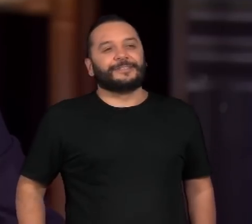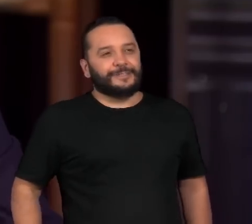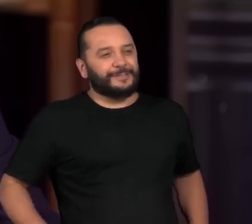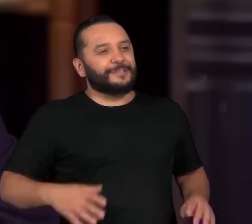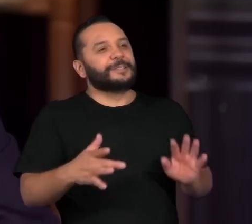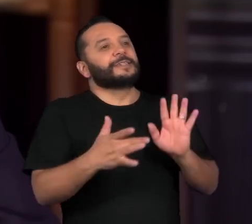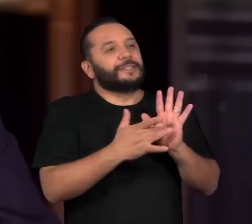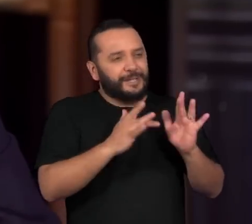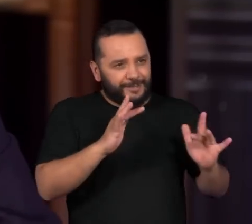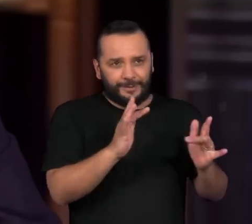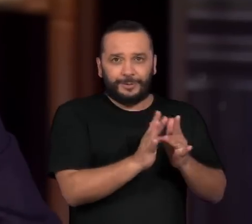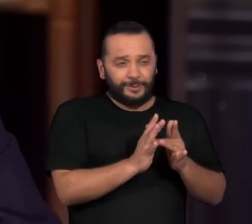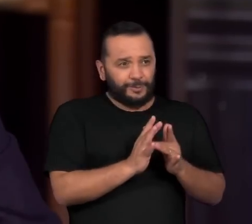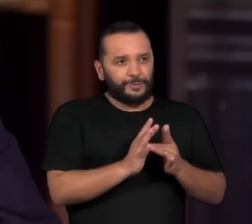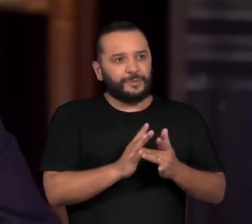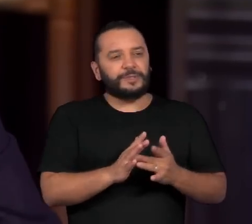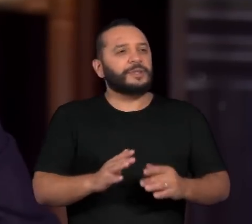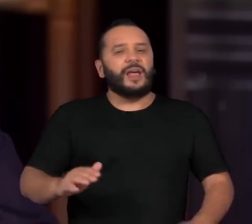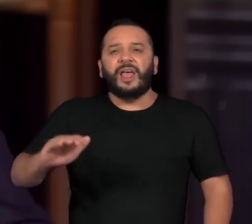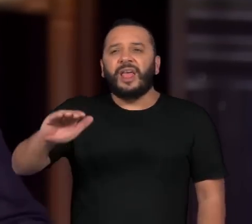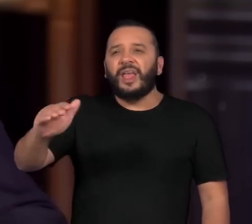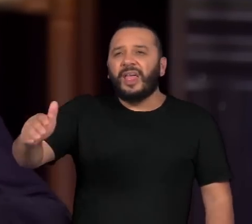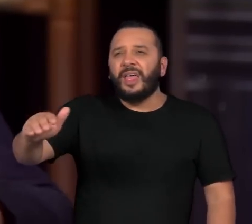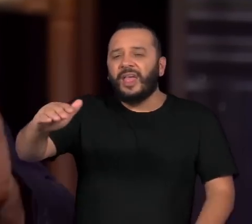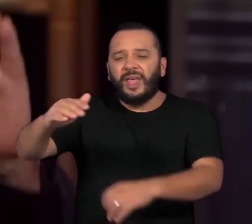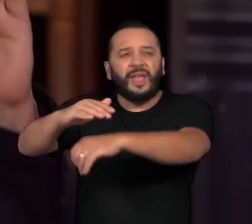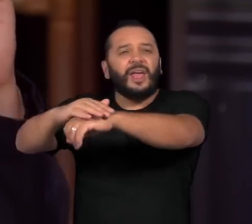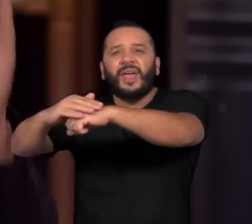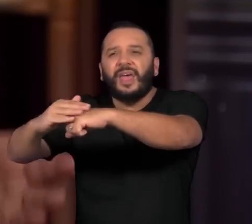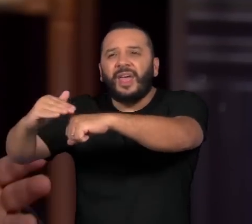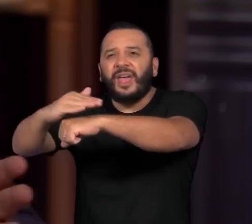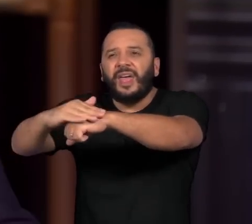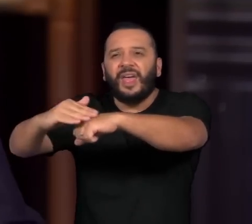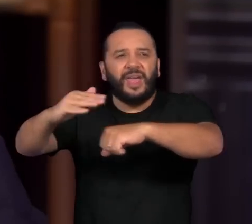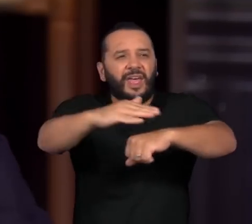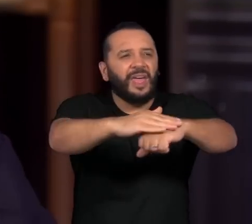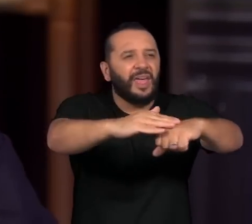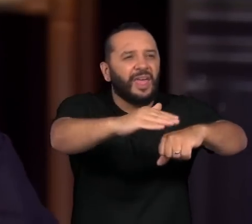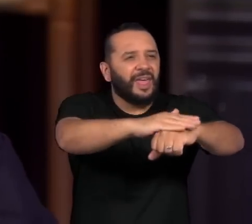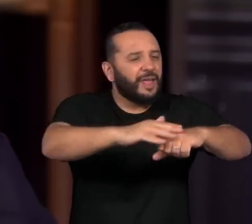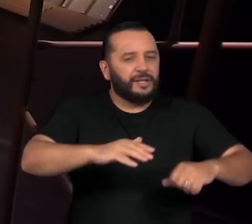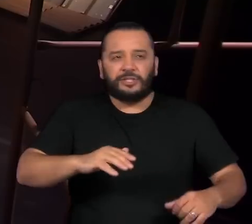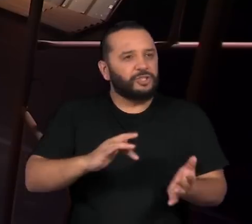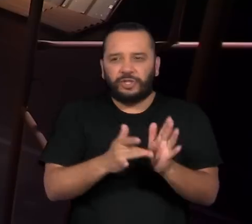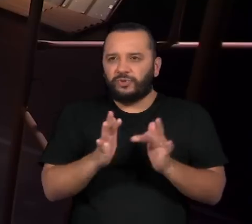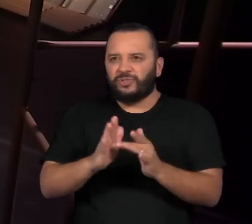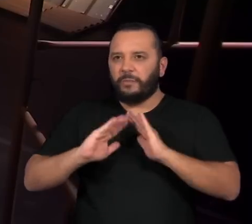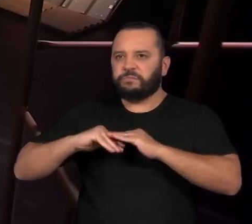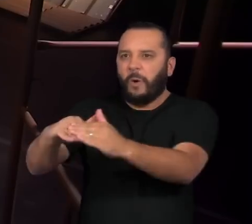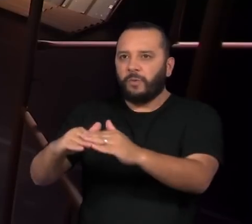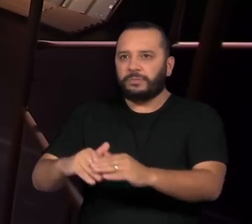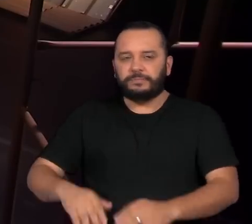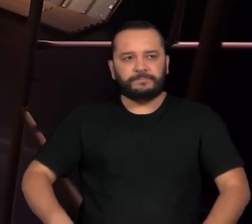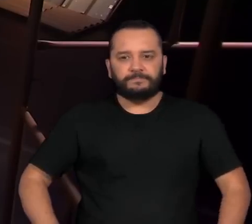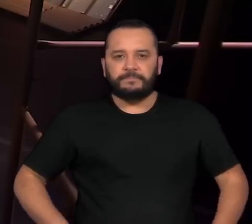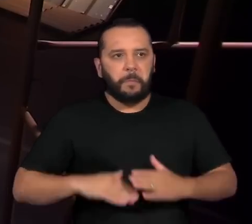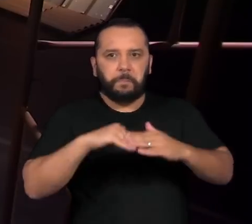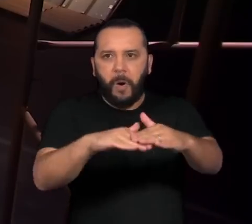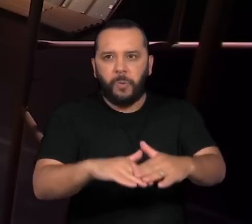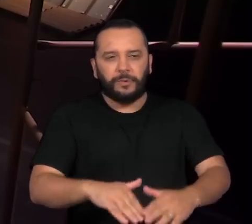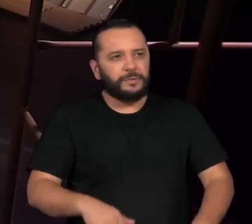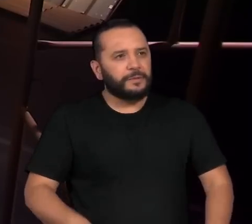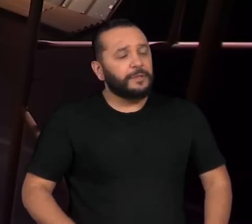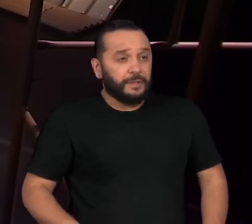Jesus não passava a mão na cabeça de ninguém. Era um papo reto. Quanto tempo ele levaria para